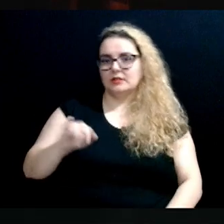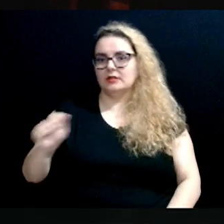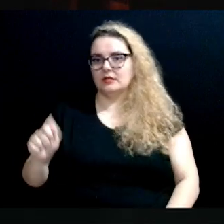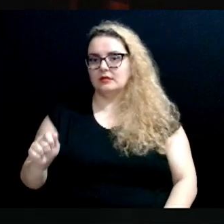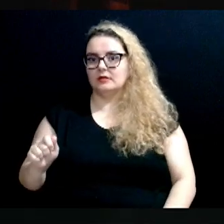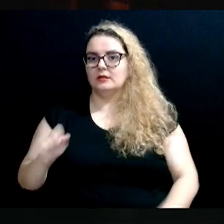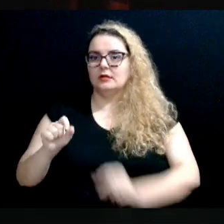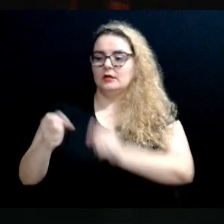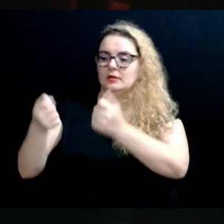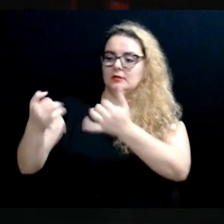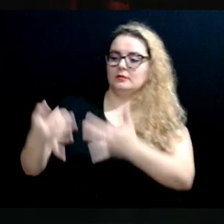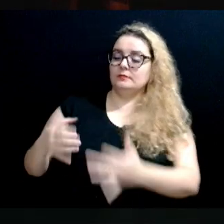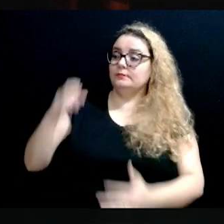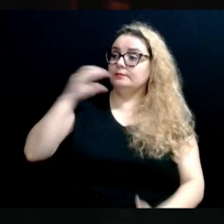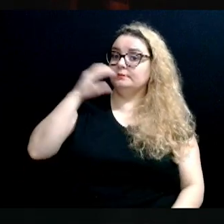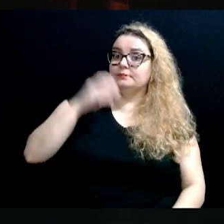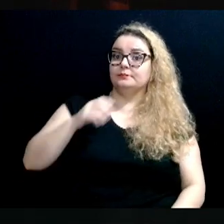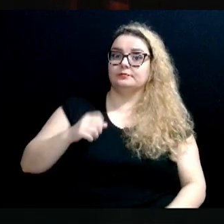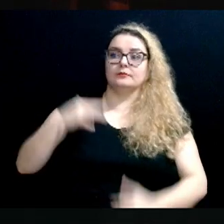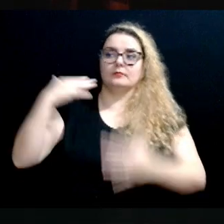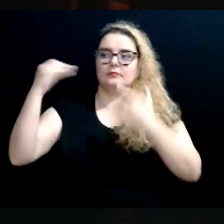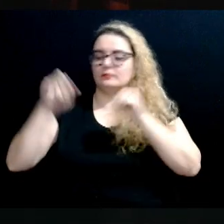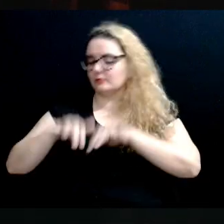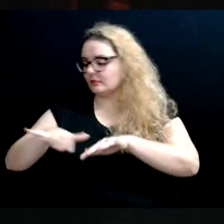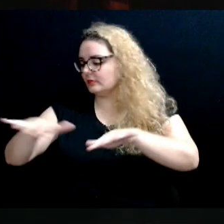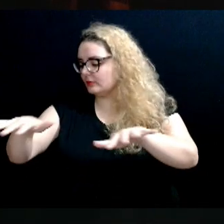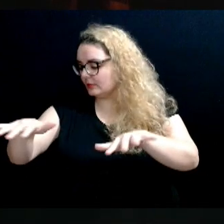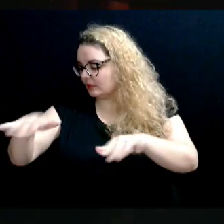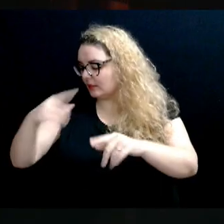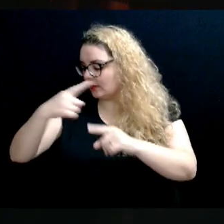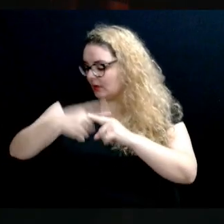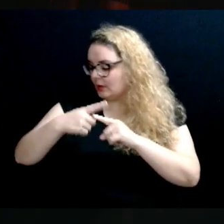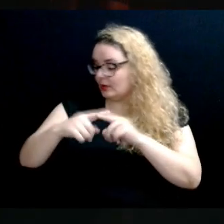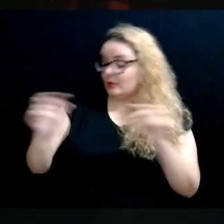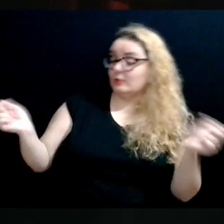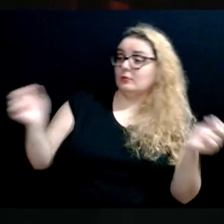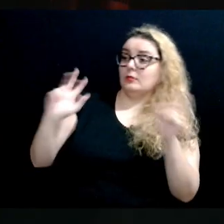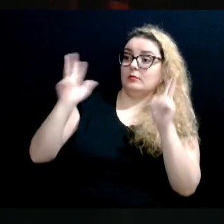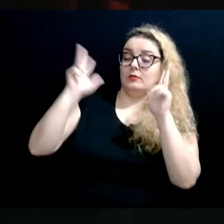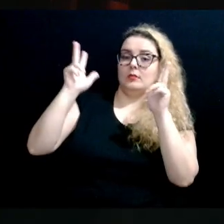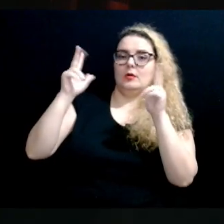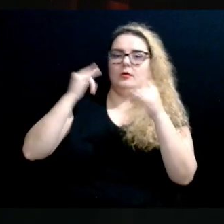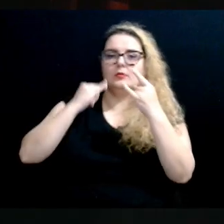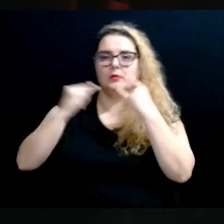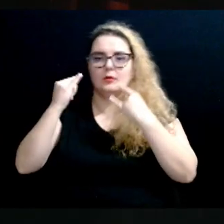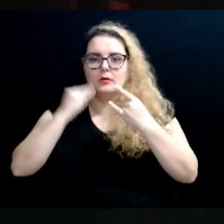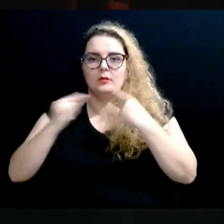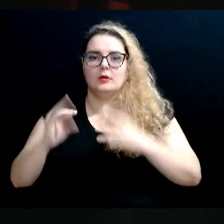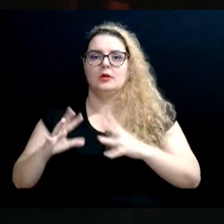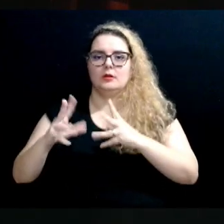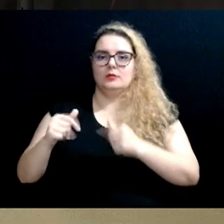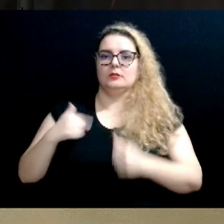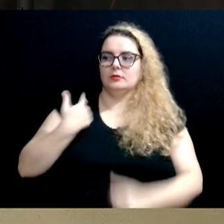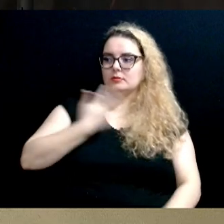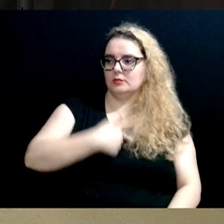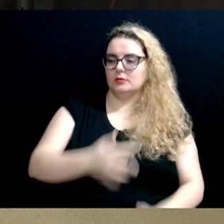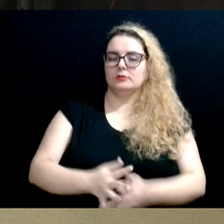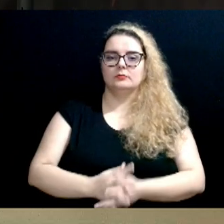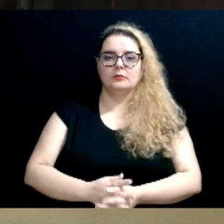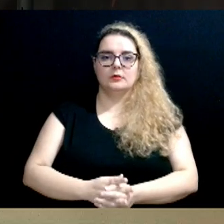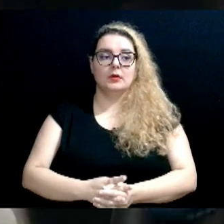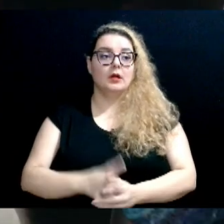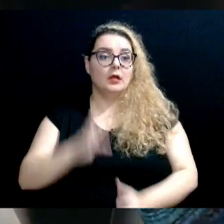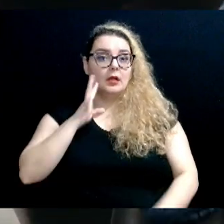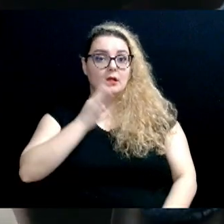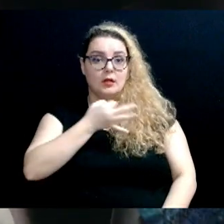rápida popularização da IA e por que ela desperta tanto interesse em todos nós? Legal, excelente pergunta, Rúbia.